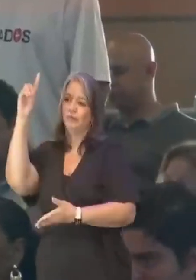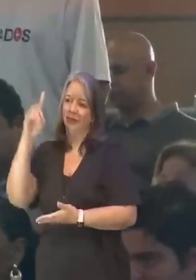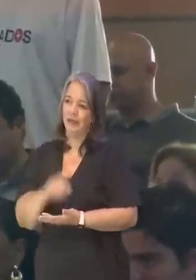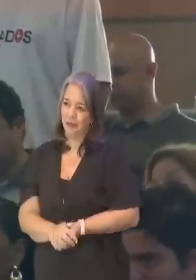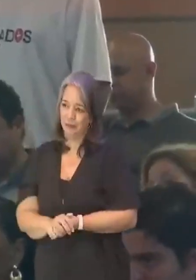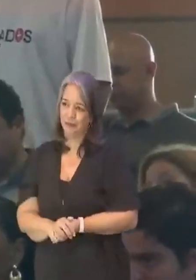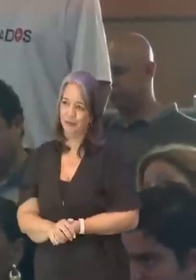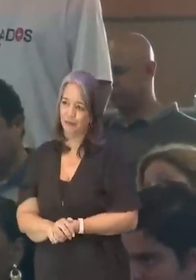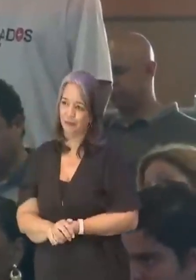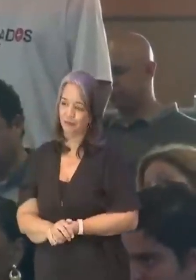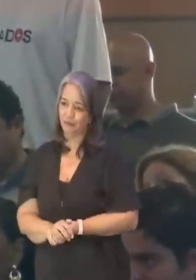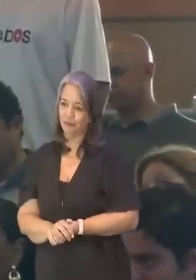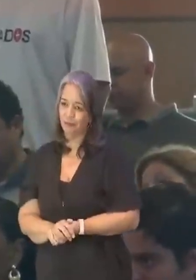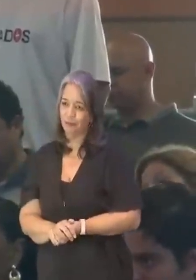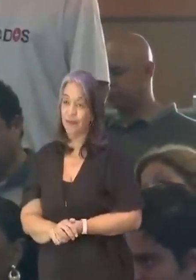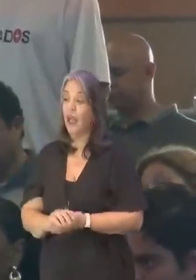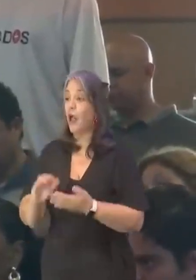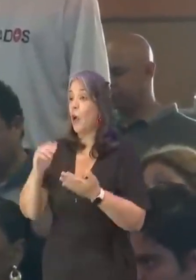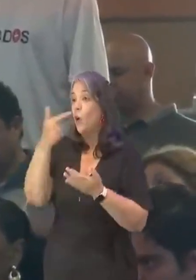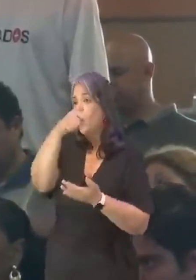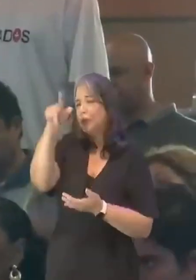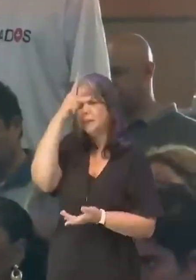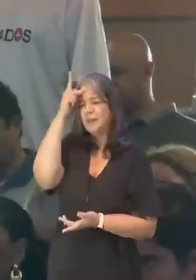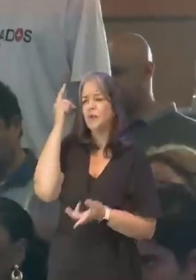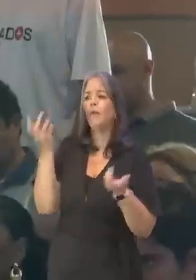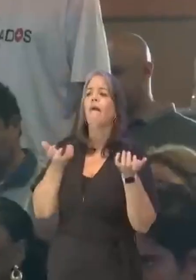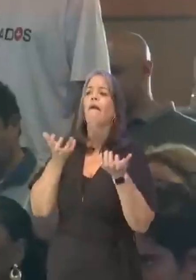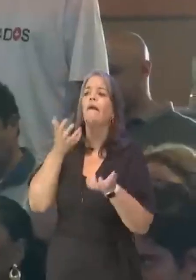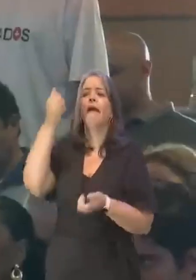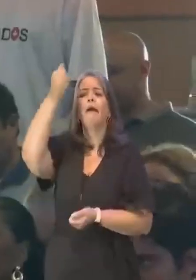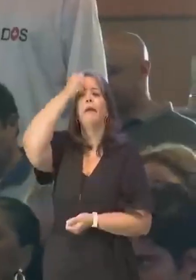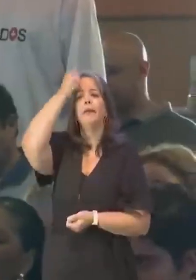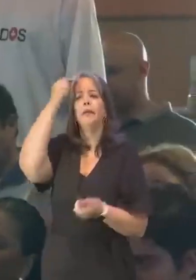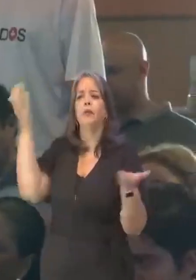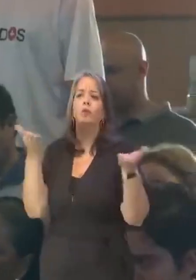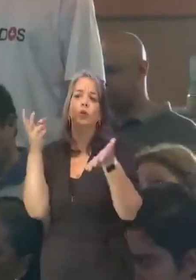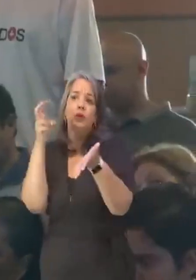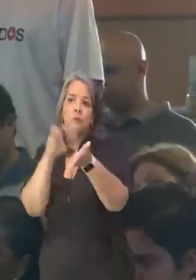Mas alguém quer se arrepender nesta manhã,